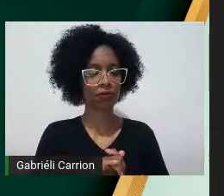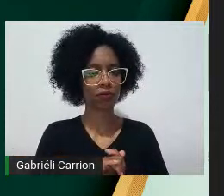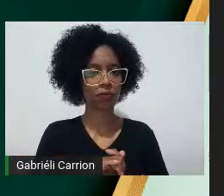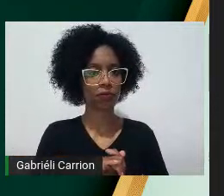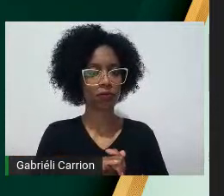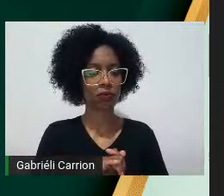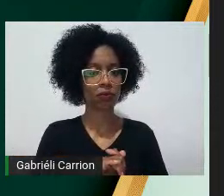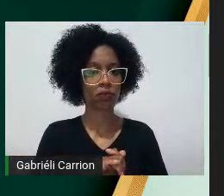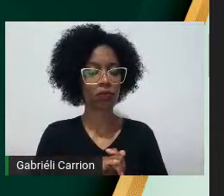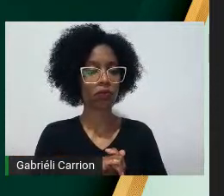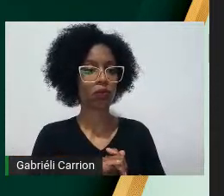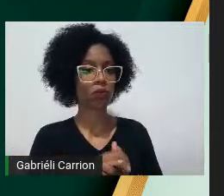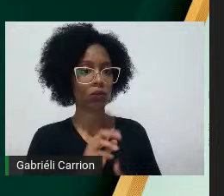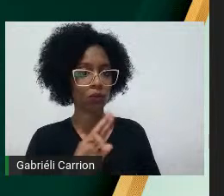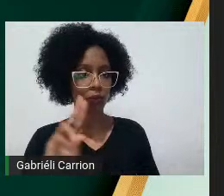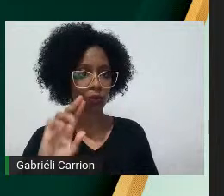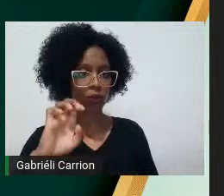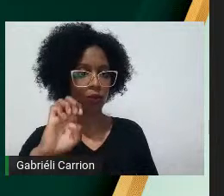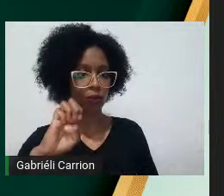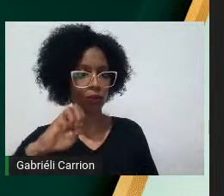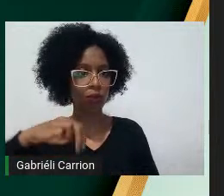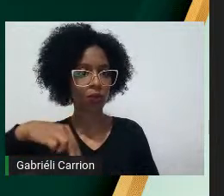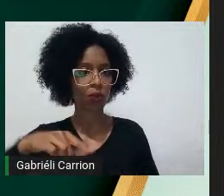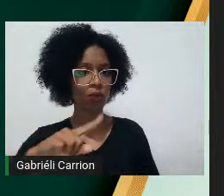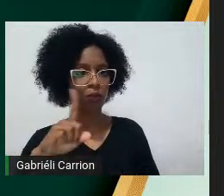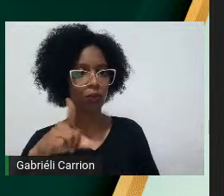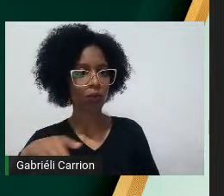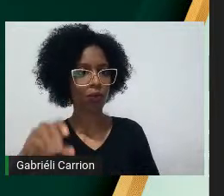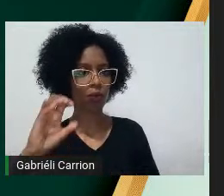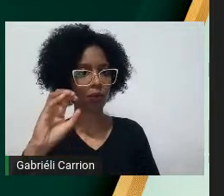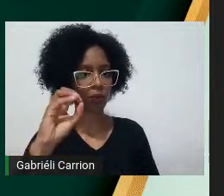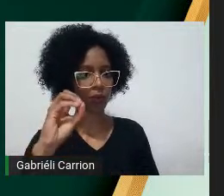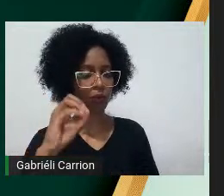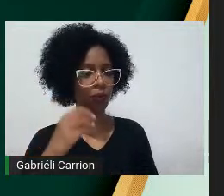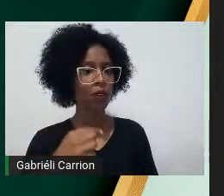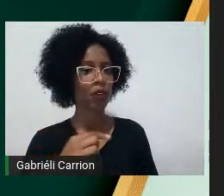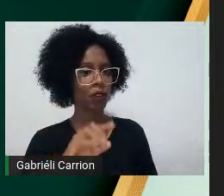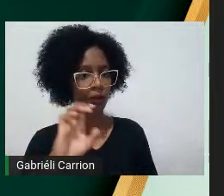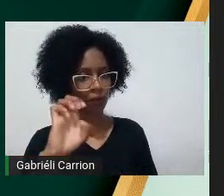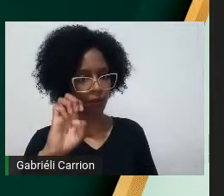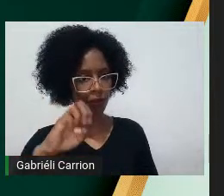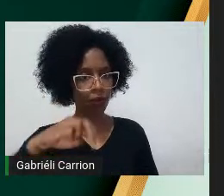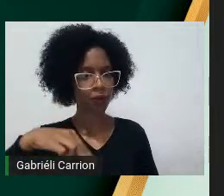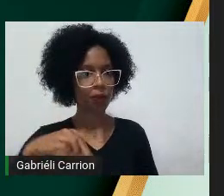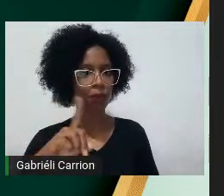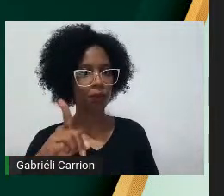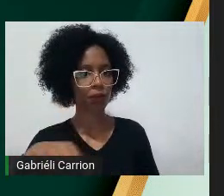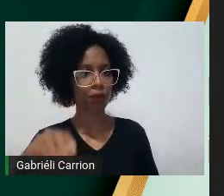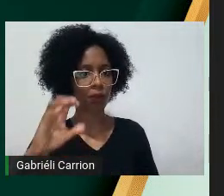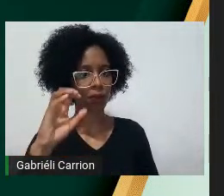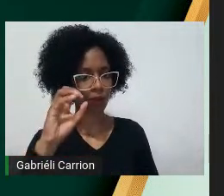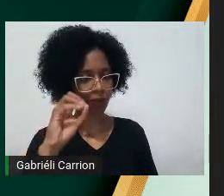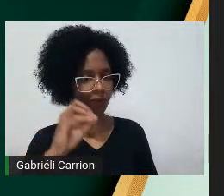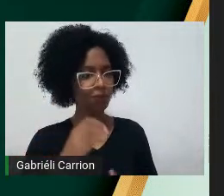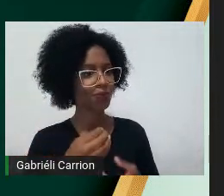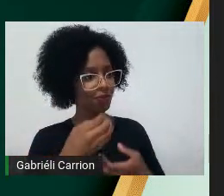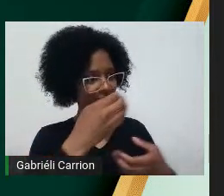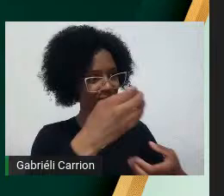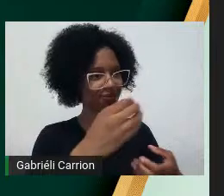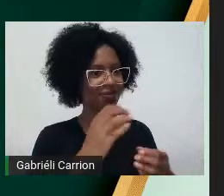Enzo Augusto Schutz Maran. Enzo Augusto Schutz Maran. Confira o tio